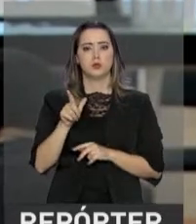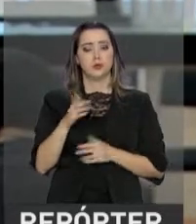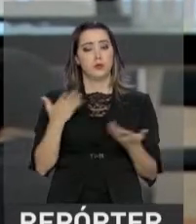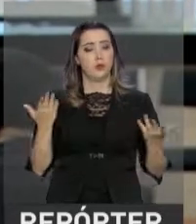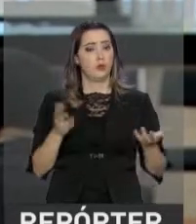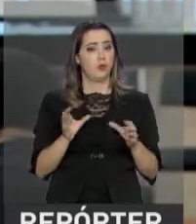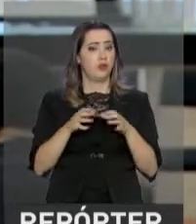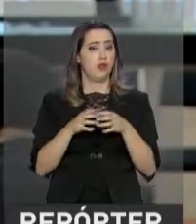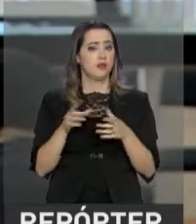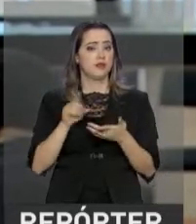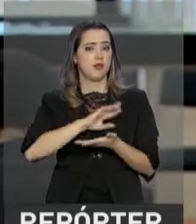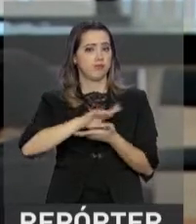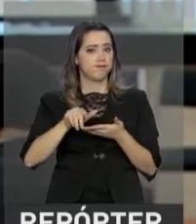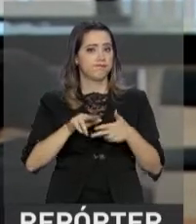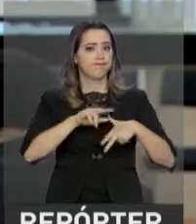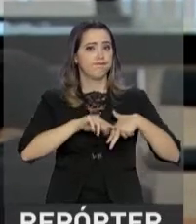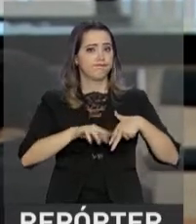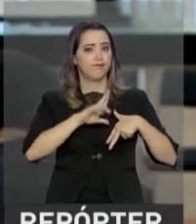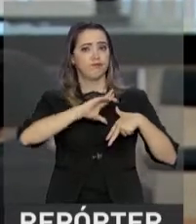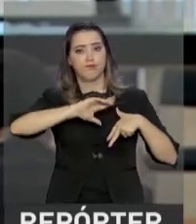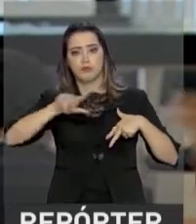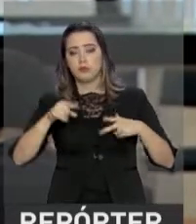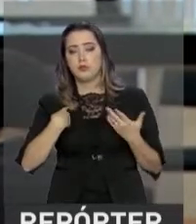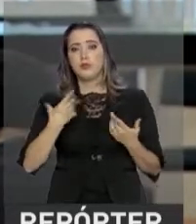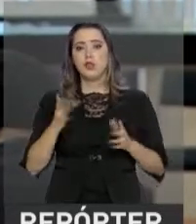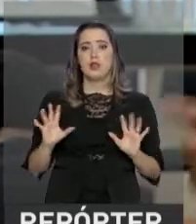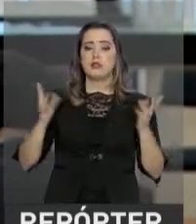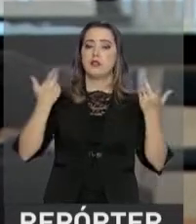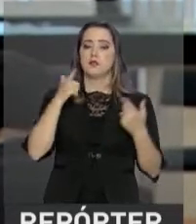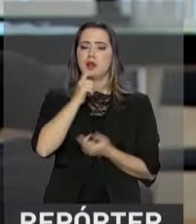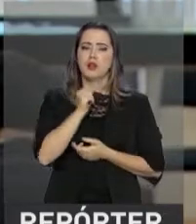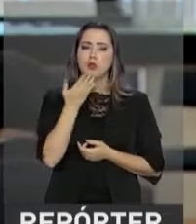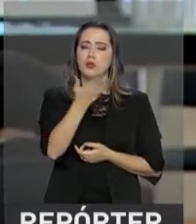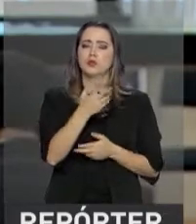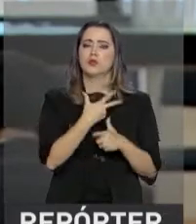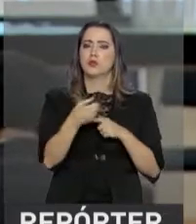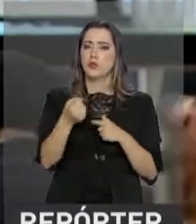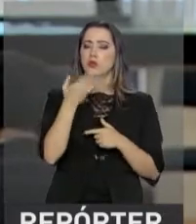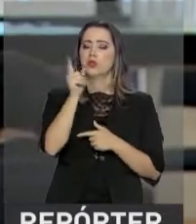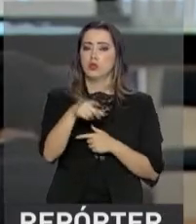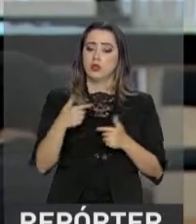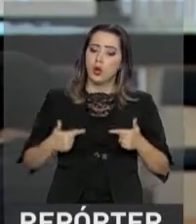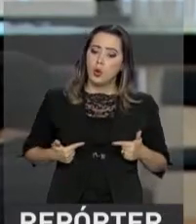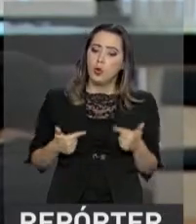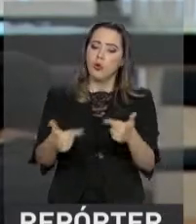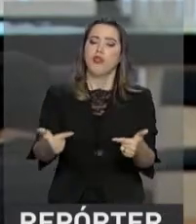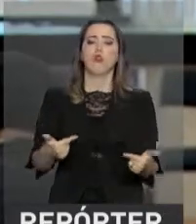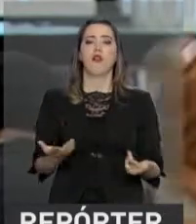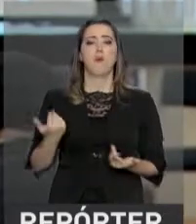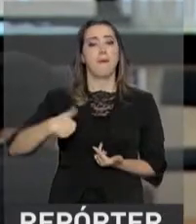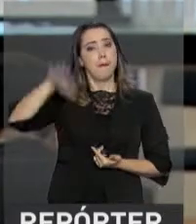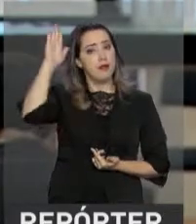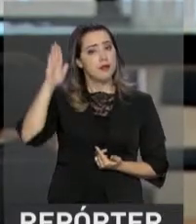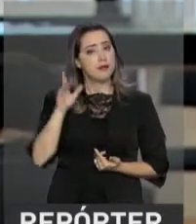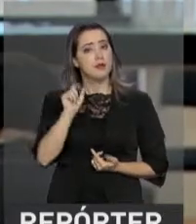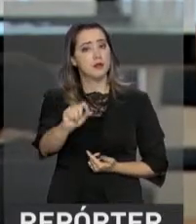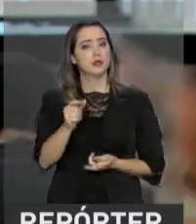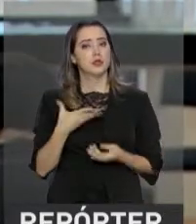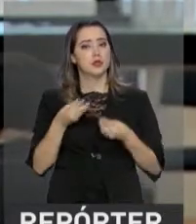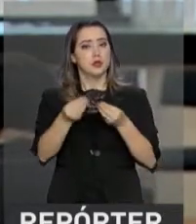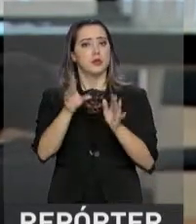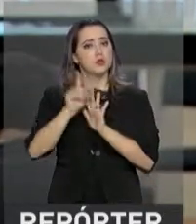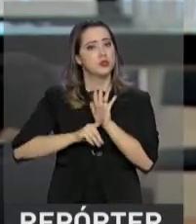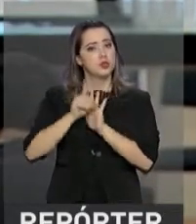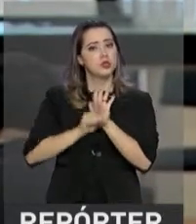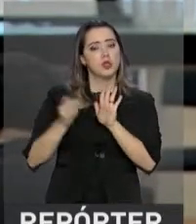de celebrar essa conquista e, para além de celebrar essa conquista, é lutar ainda mais para garantir